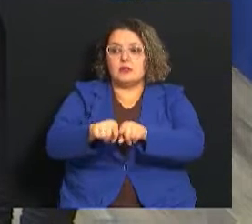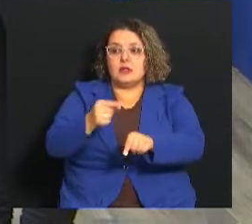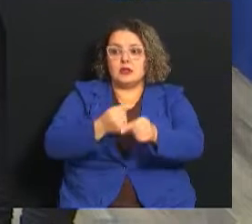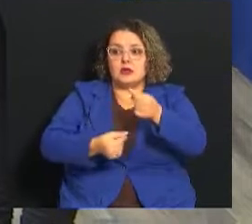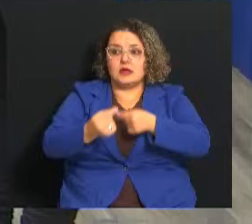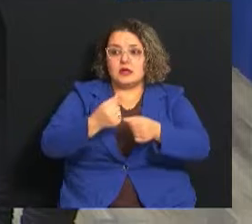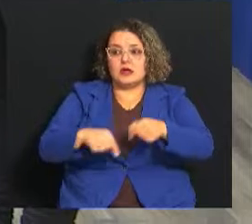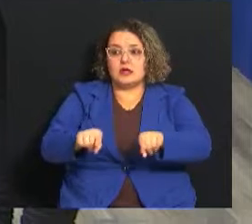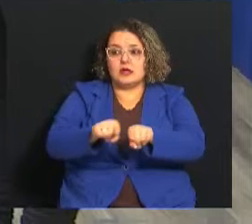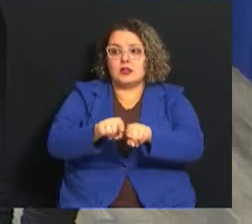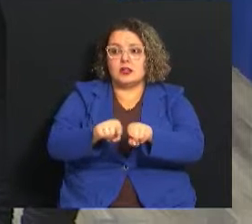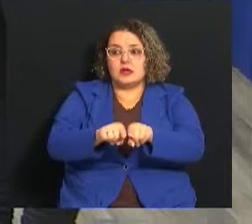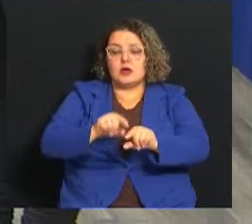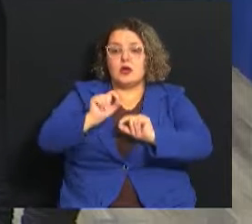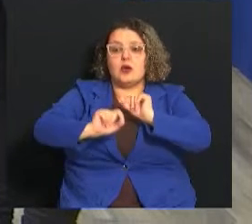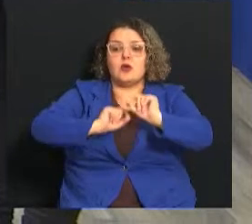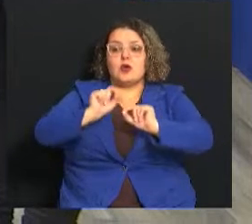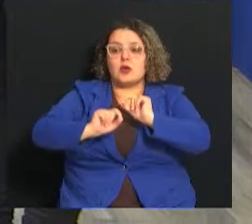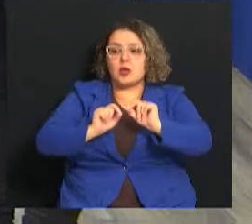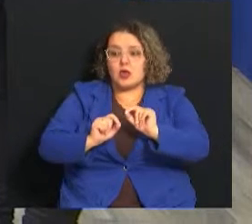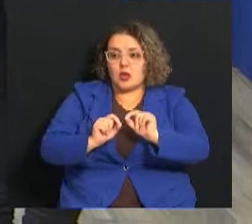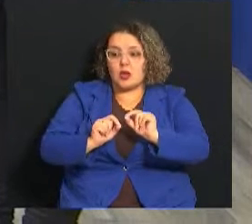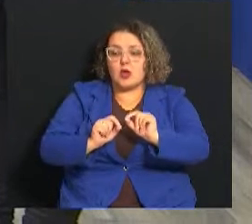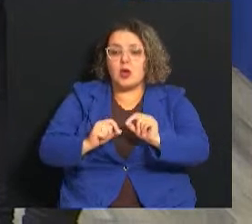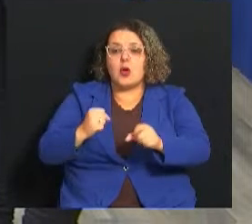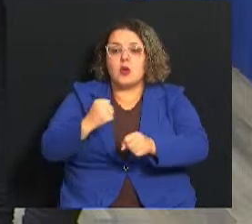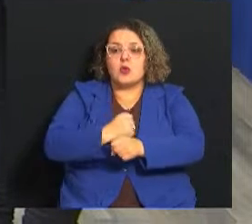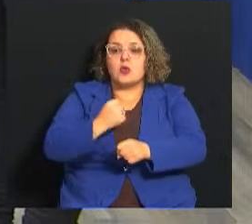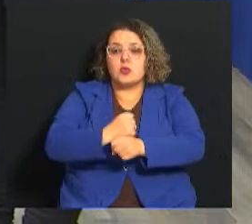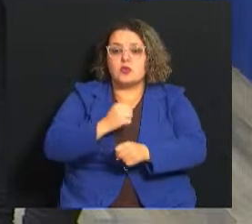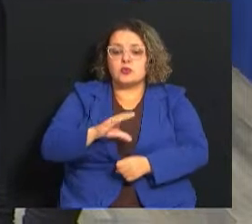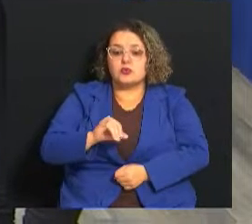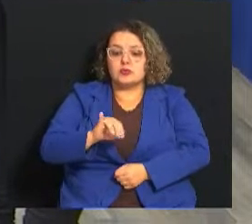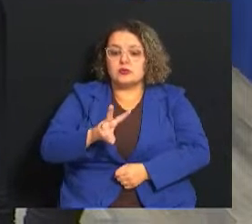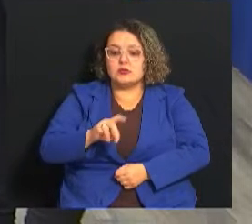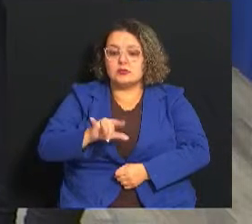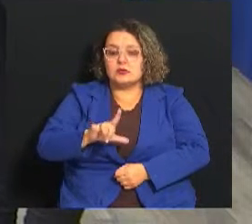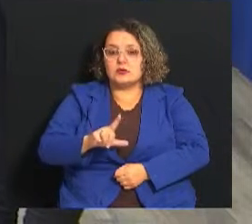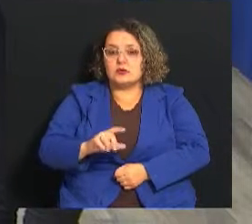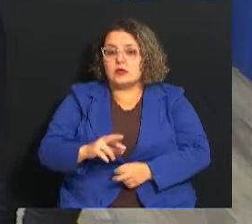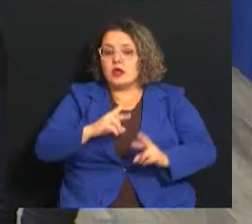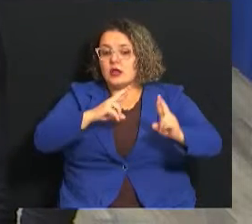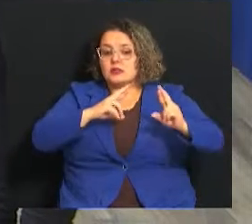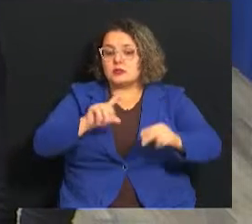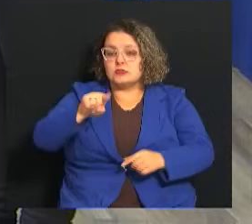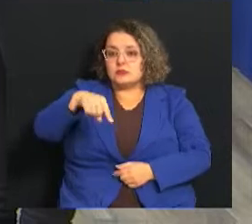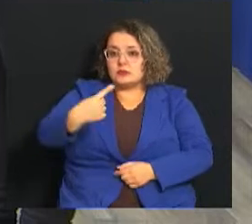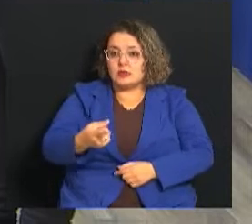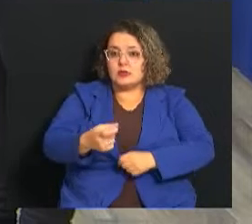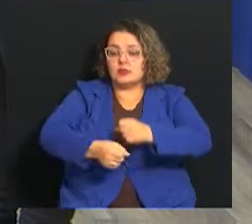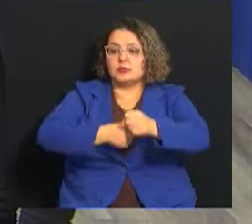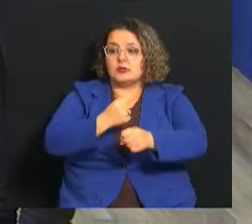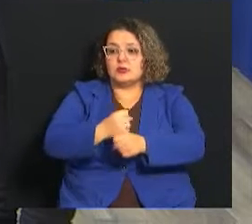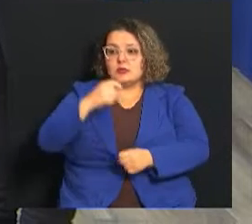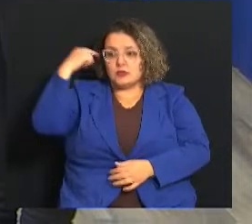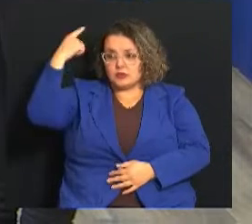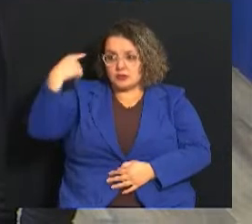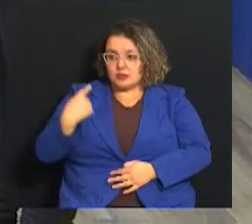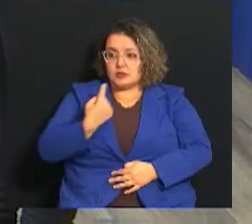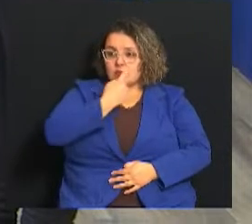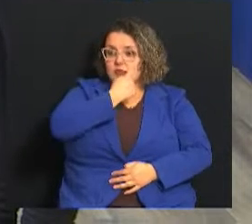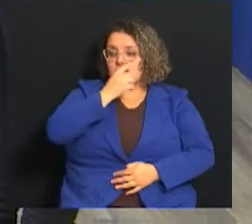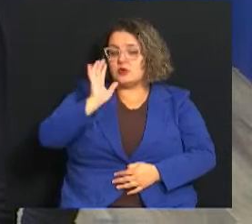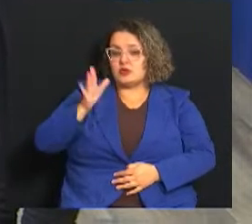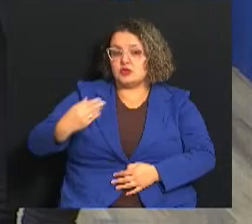também em relação à construção civil, a expectativa para o segundo semestre, para o próximo ano. E a Mirna Abreu já está aqui nos